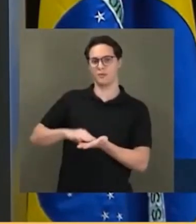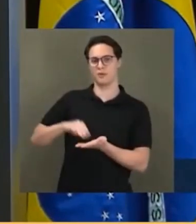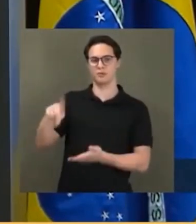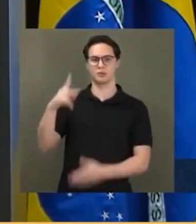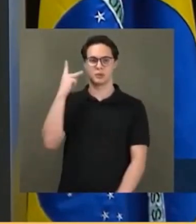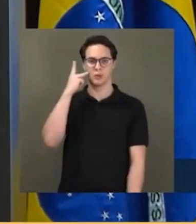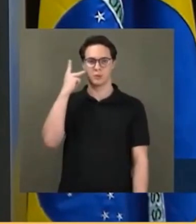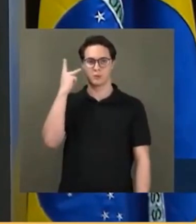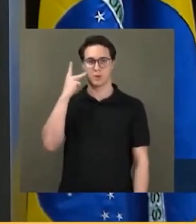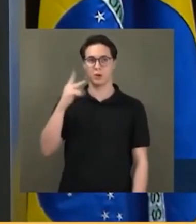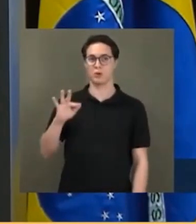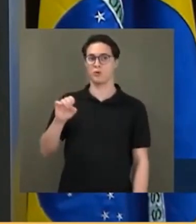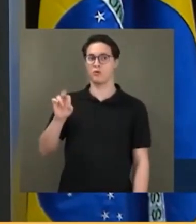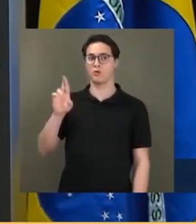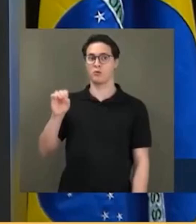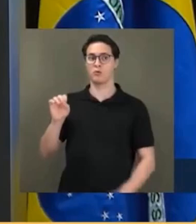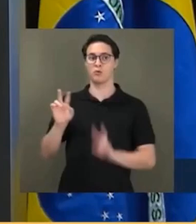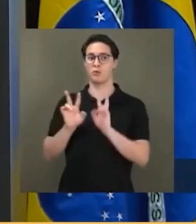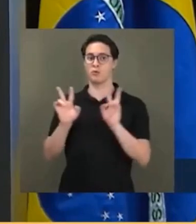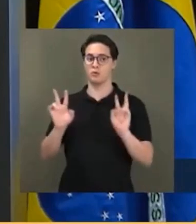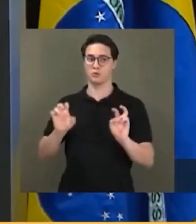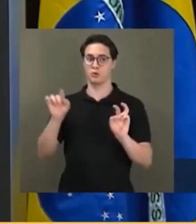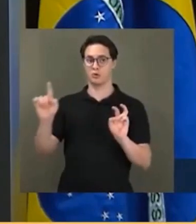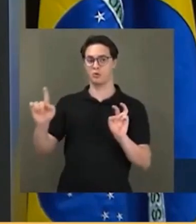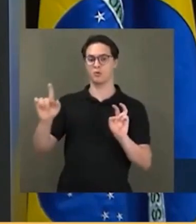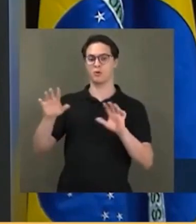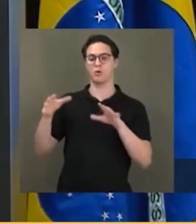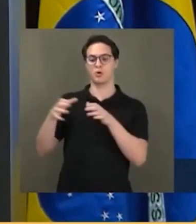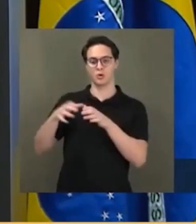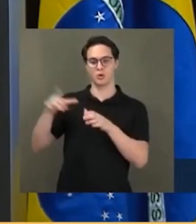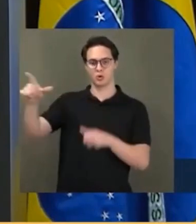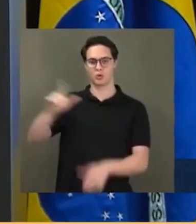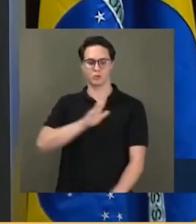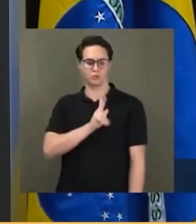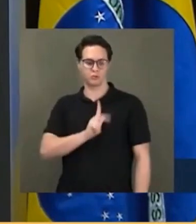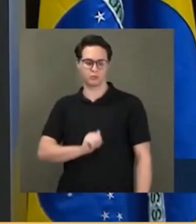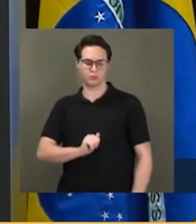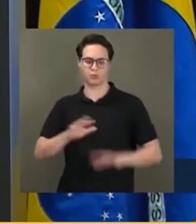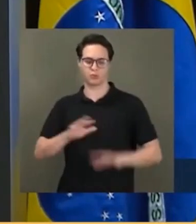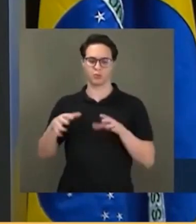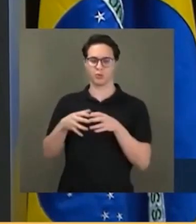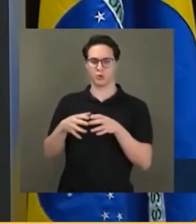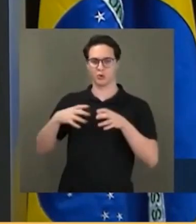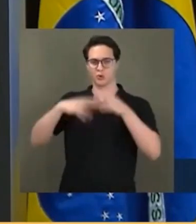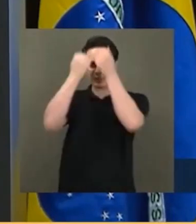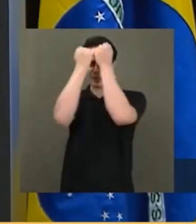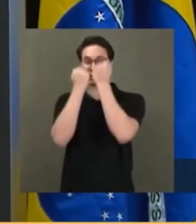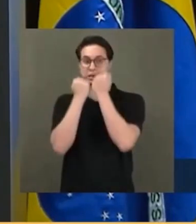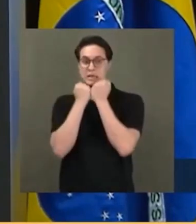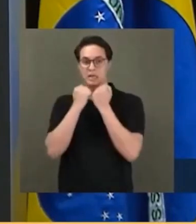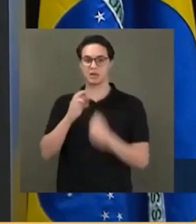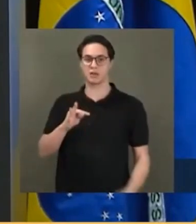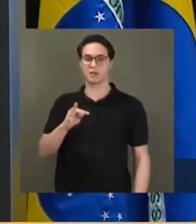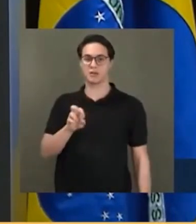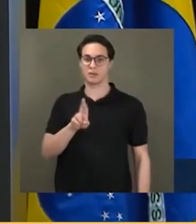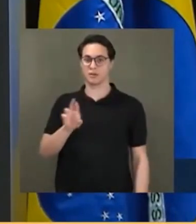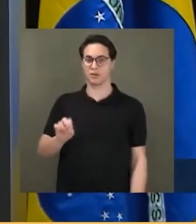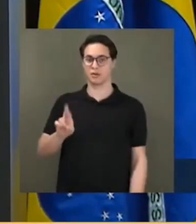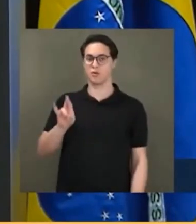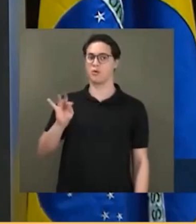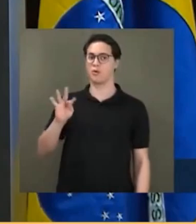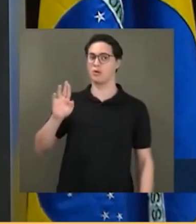Paulo em relação aos palestinos e dos grupos terroristas que os apoiam em